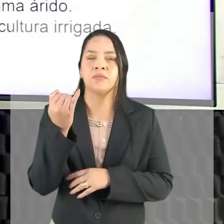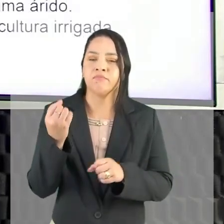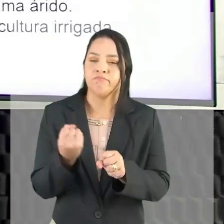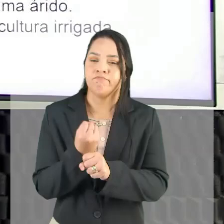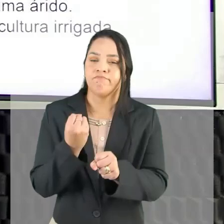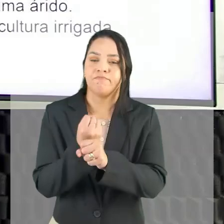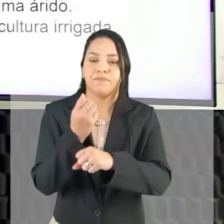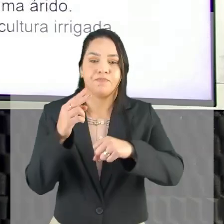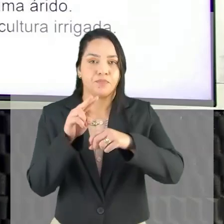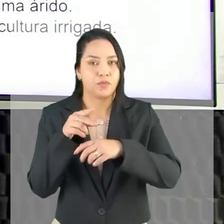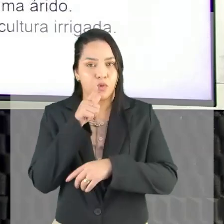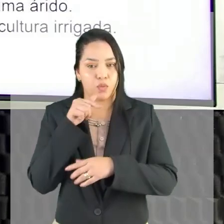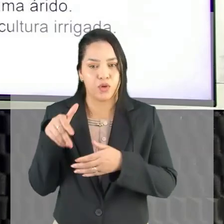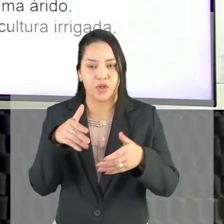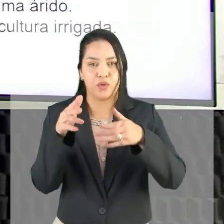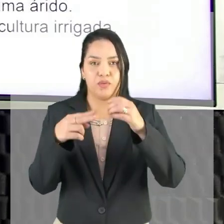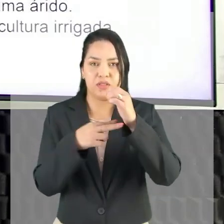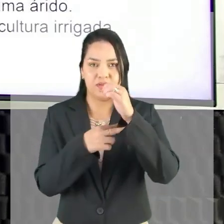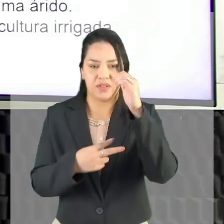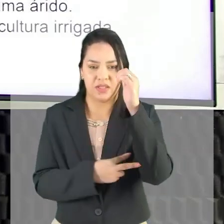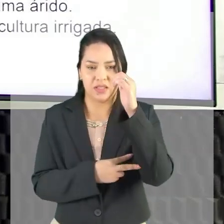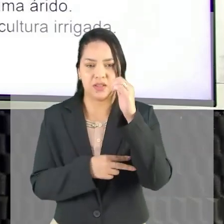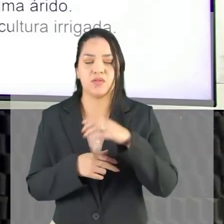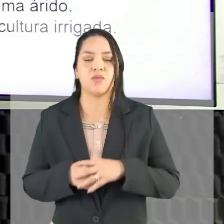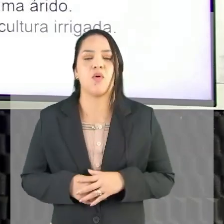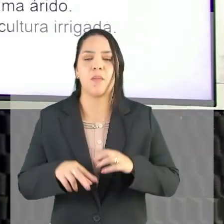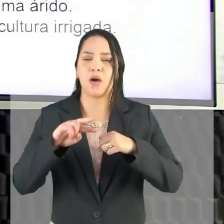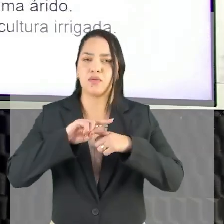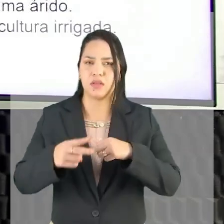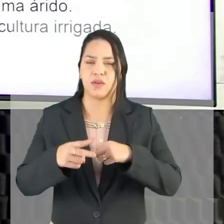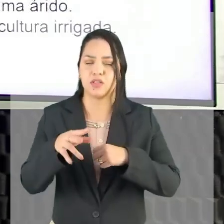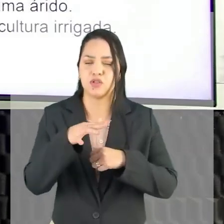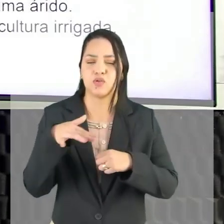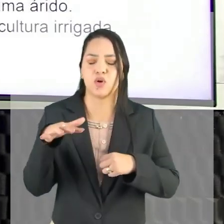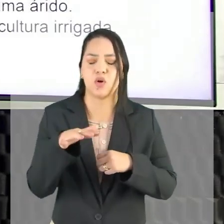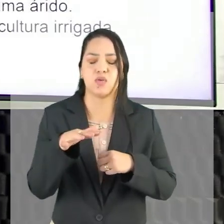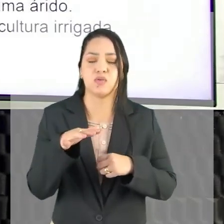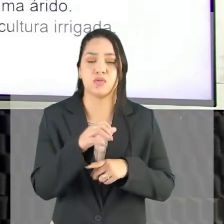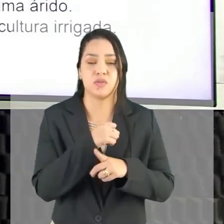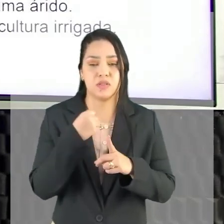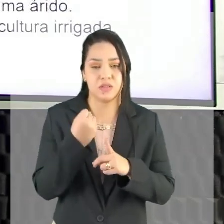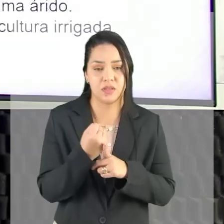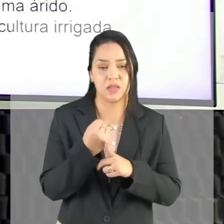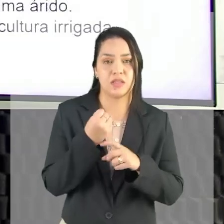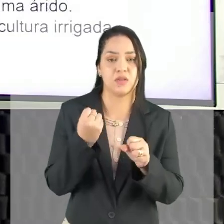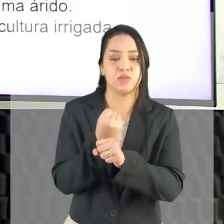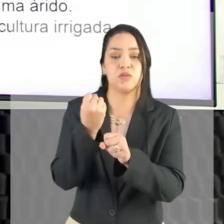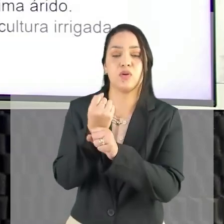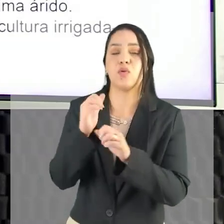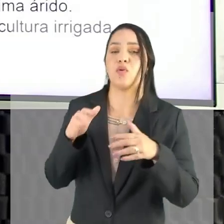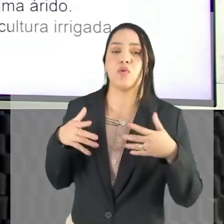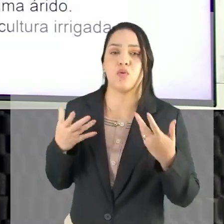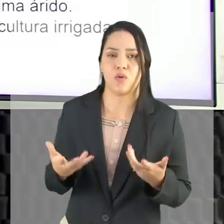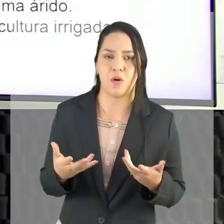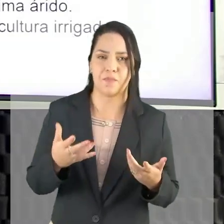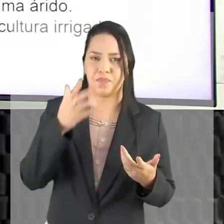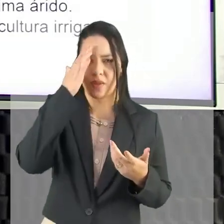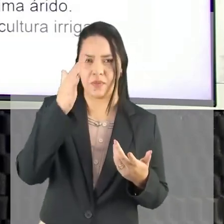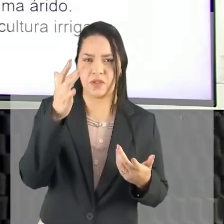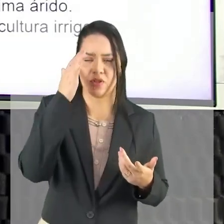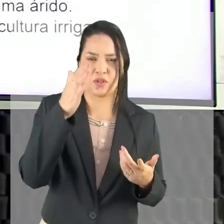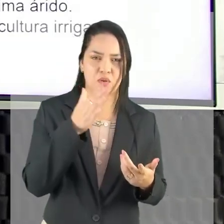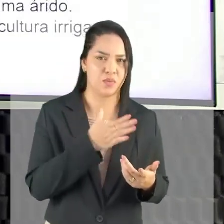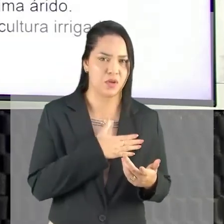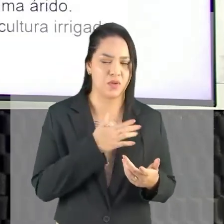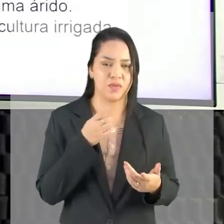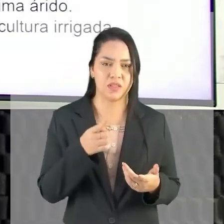obra na região do Rio São Francisco. Uma consequência socioespacial dessa construção foi, imagina comigo,